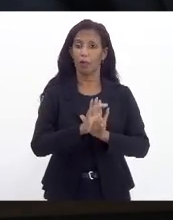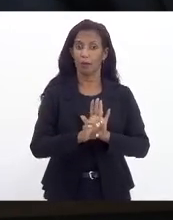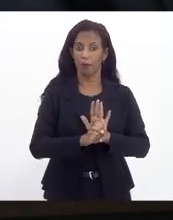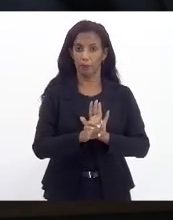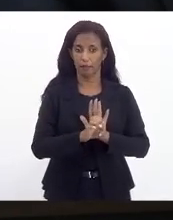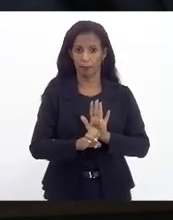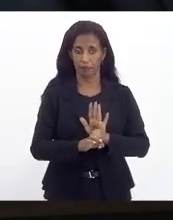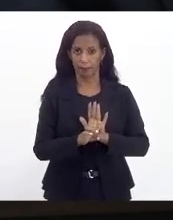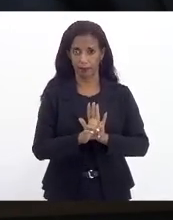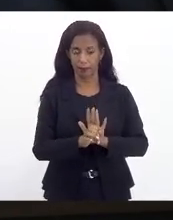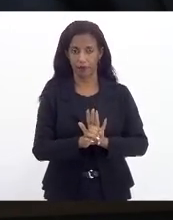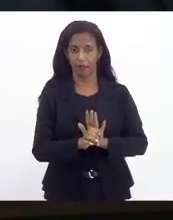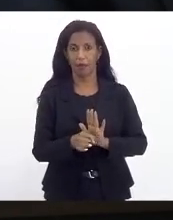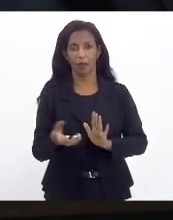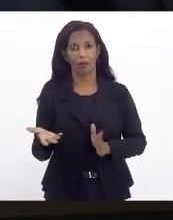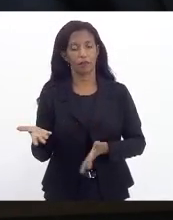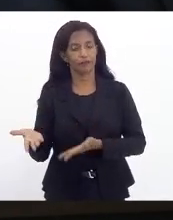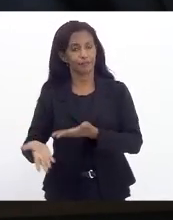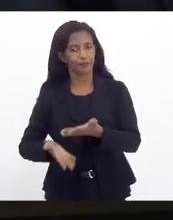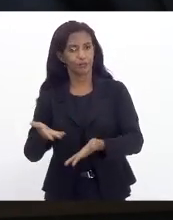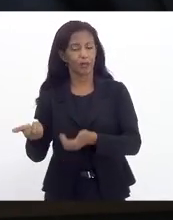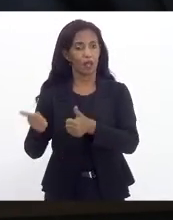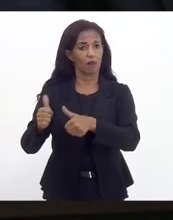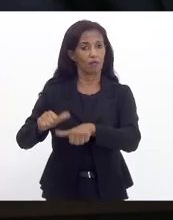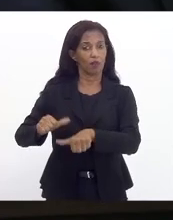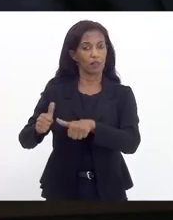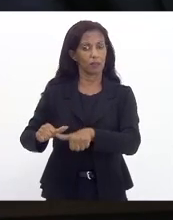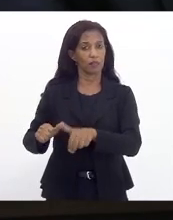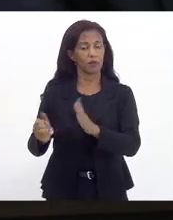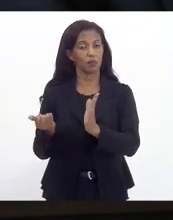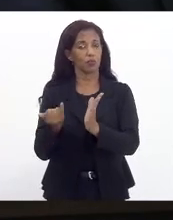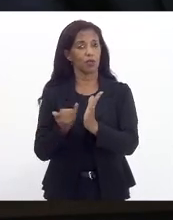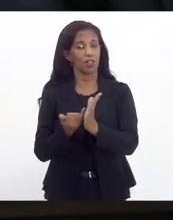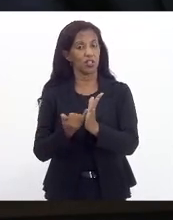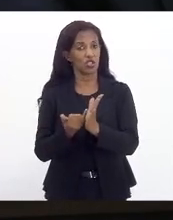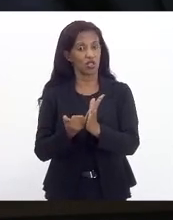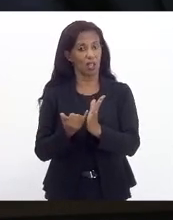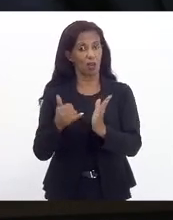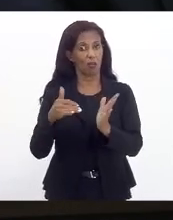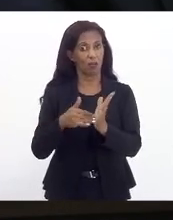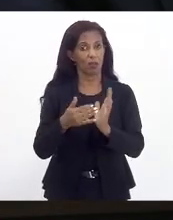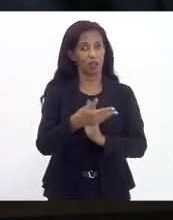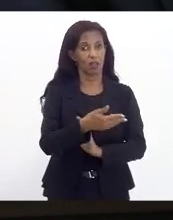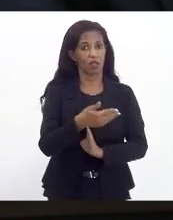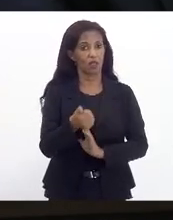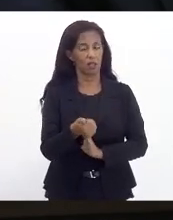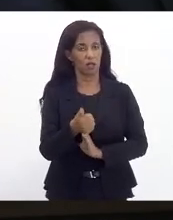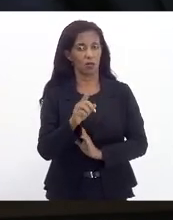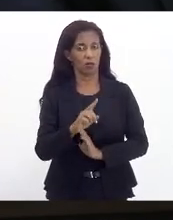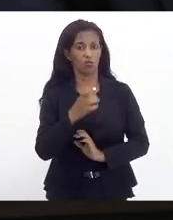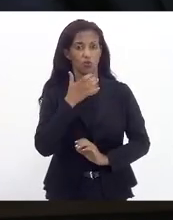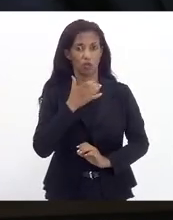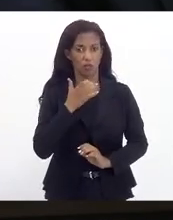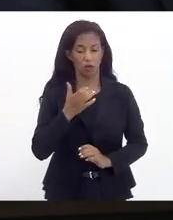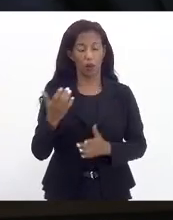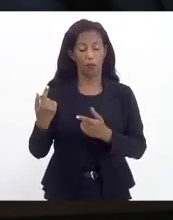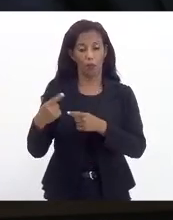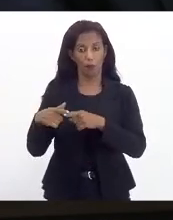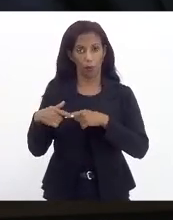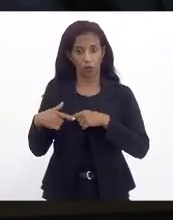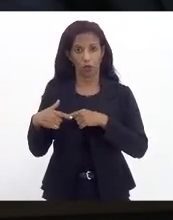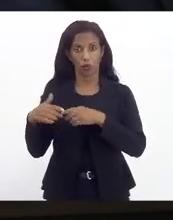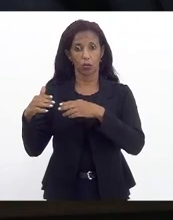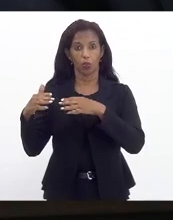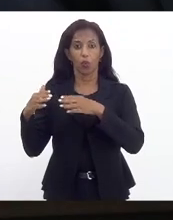Que a emenda Seja A validação Do edital Até o dia 31 de dezembro Portanto Os concursos Que